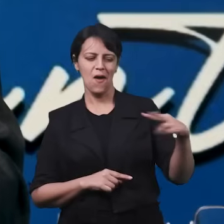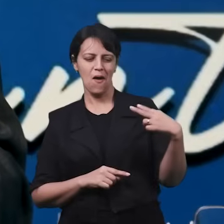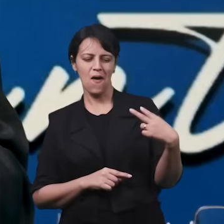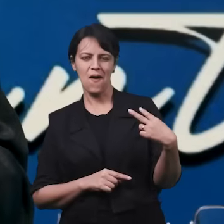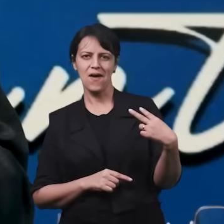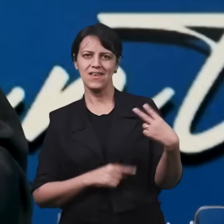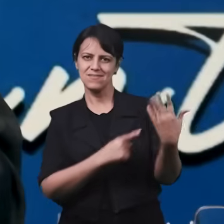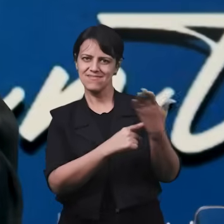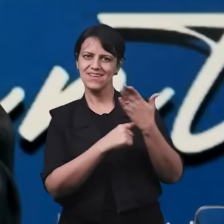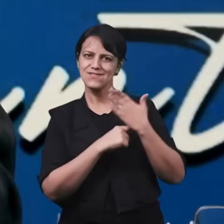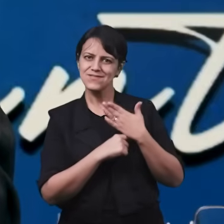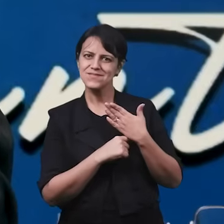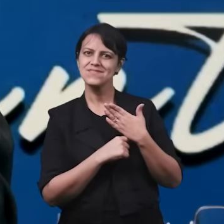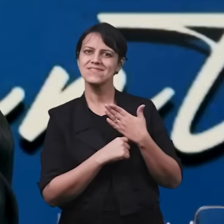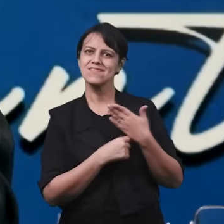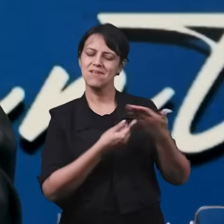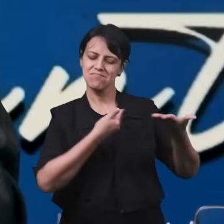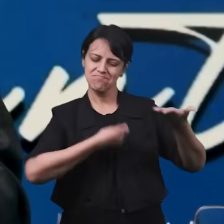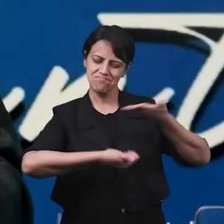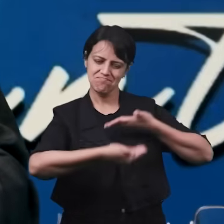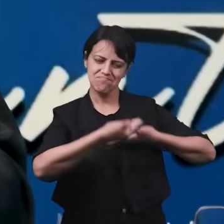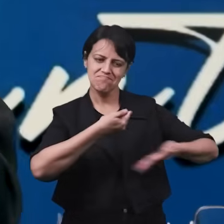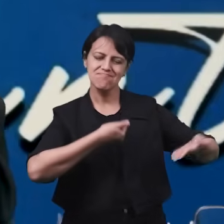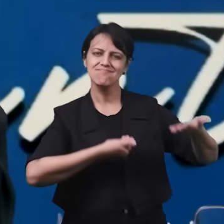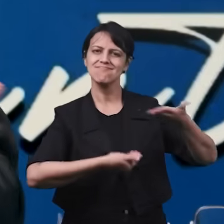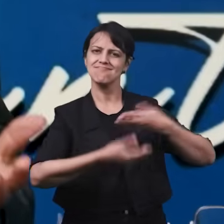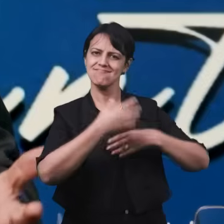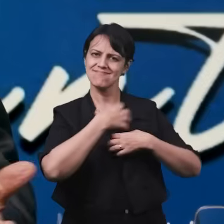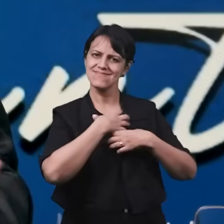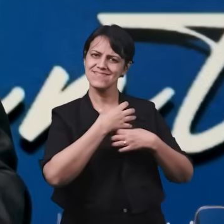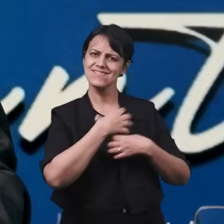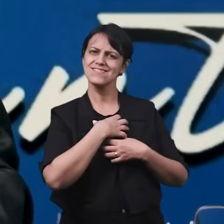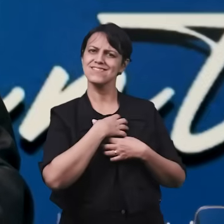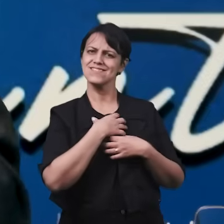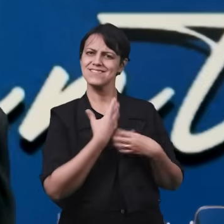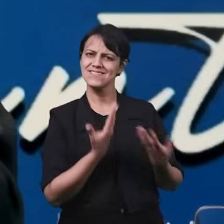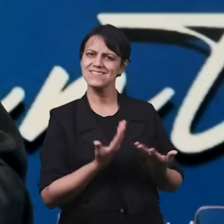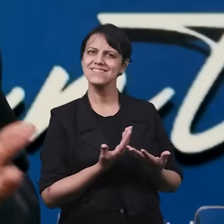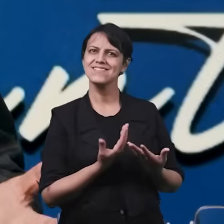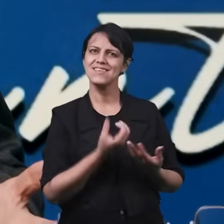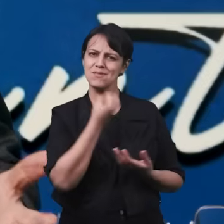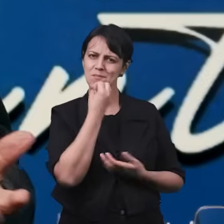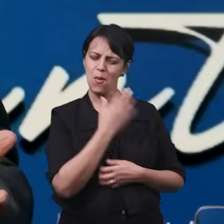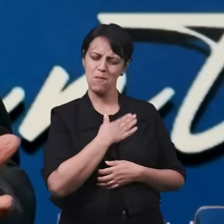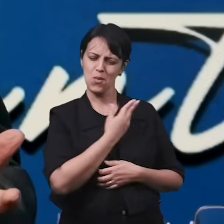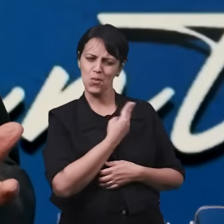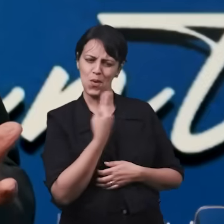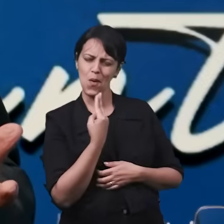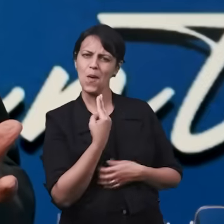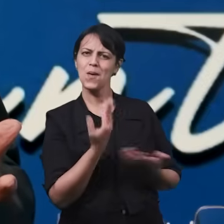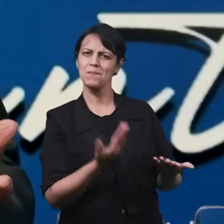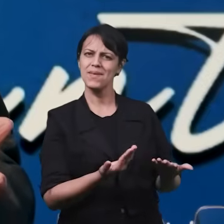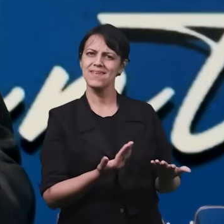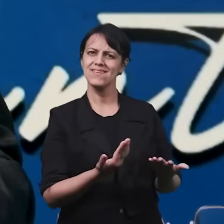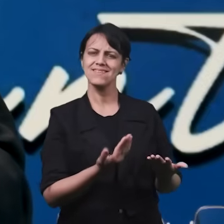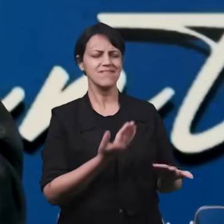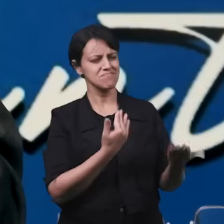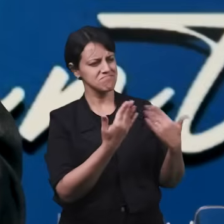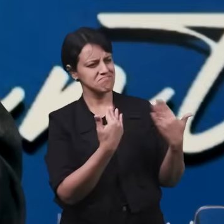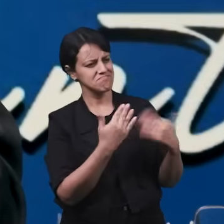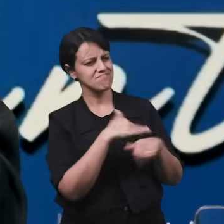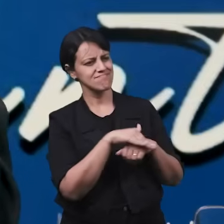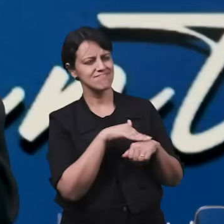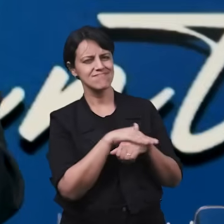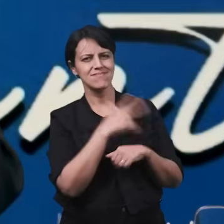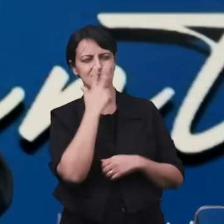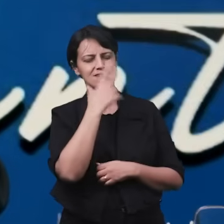lembrada, ali eu fui assistida, ali eu senti calor humano, perguntaram o meu nome pelo menos, né? Então